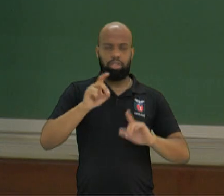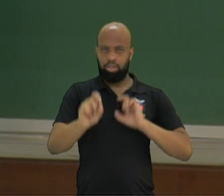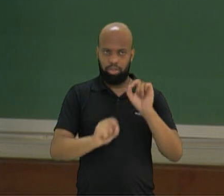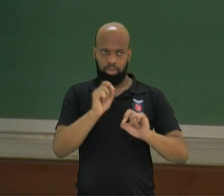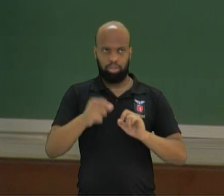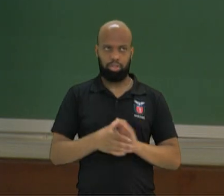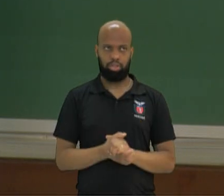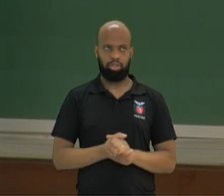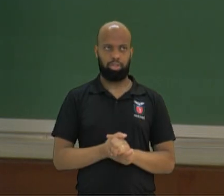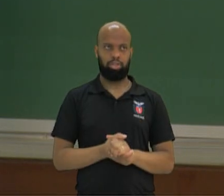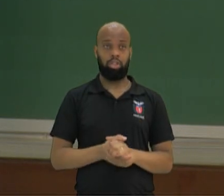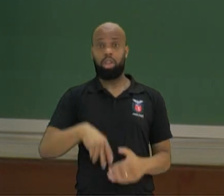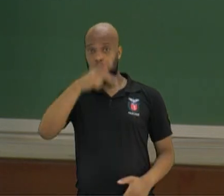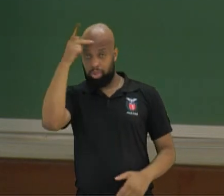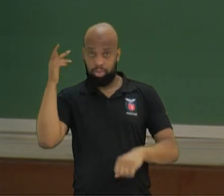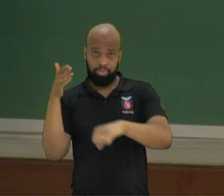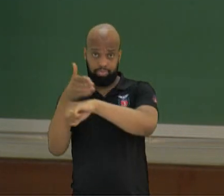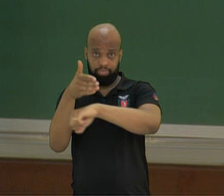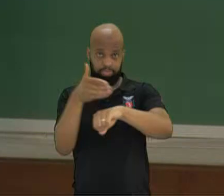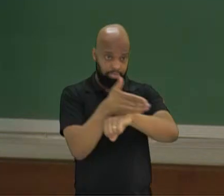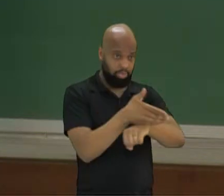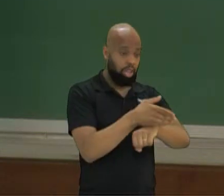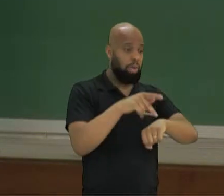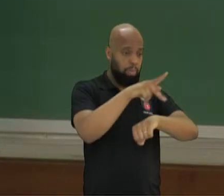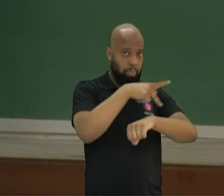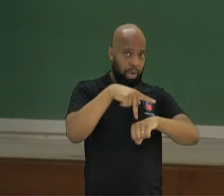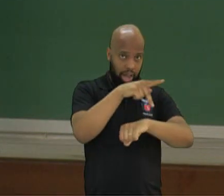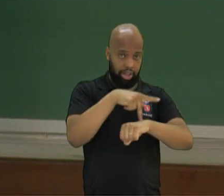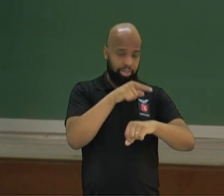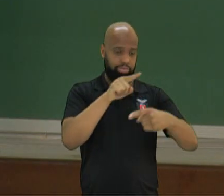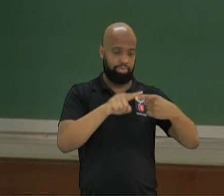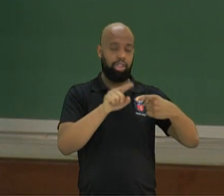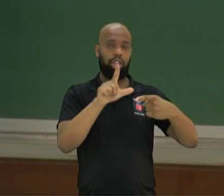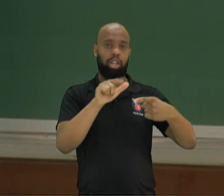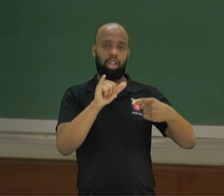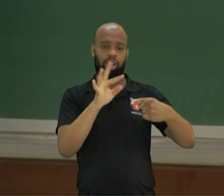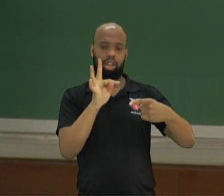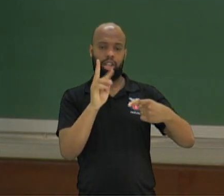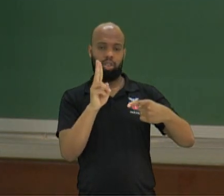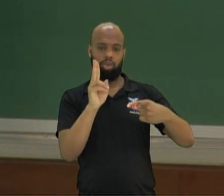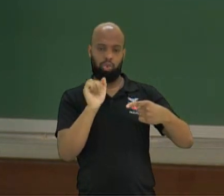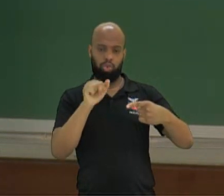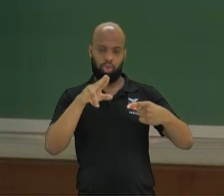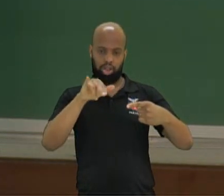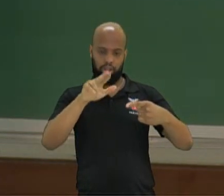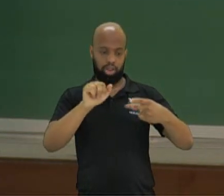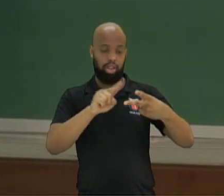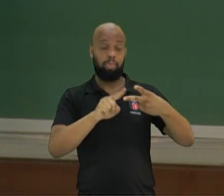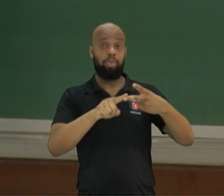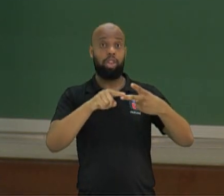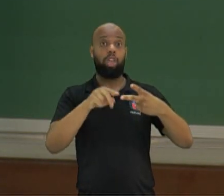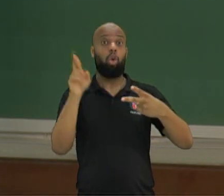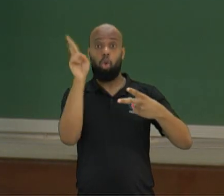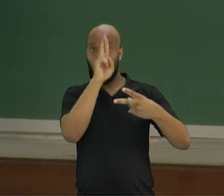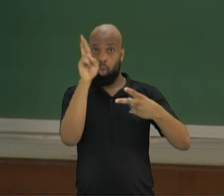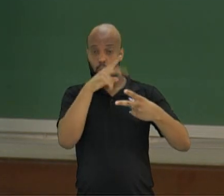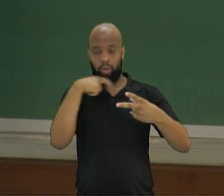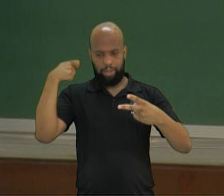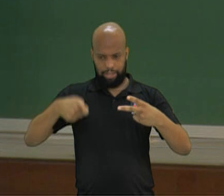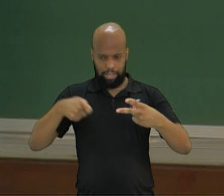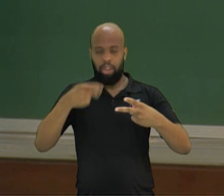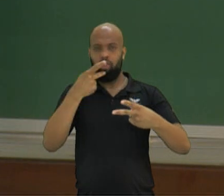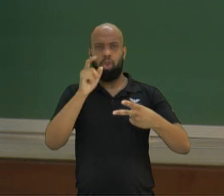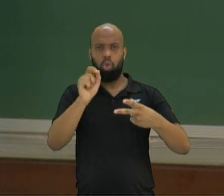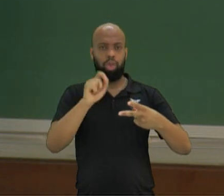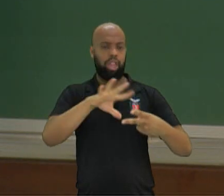assim, os participantes da Lituânia e da Rússia disseram que o amor romântico, quando eu falo